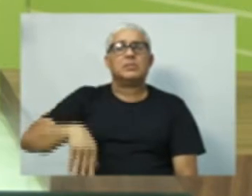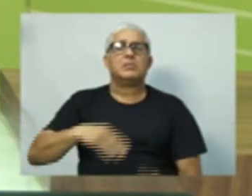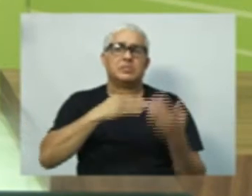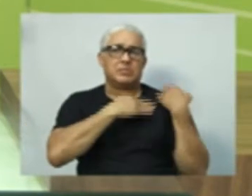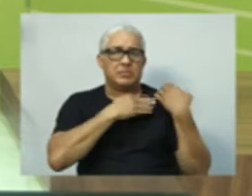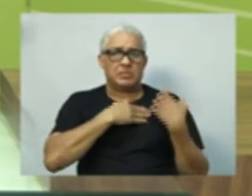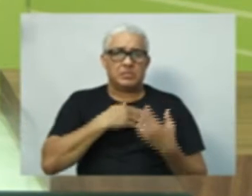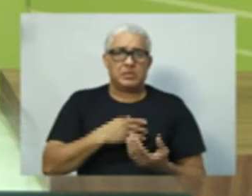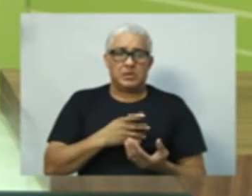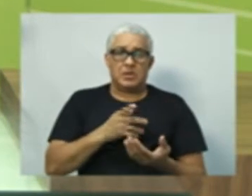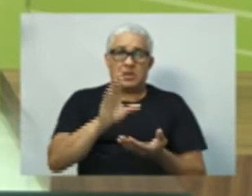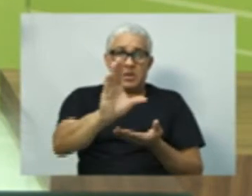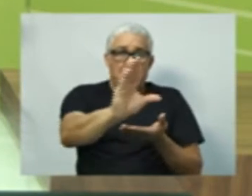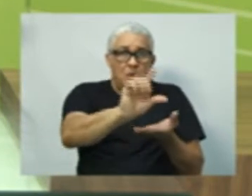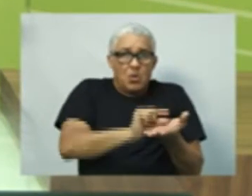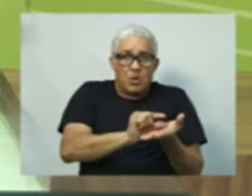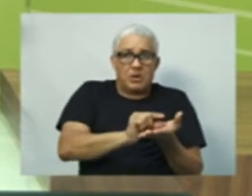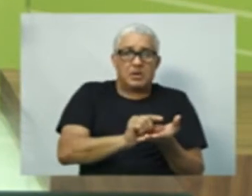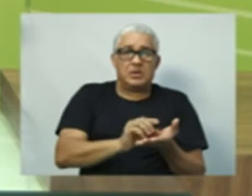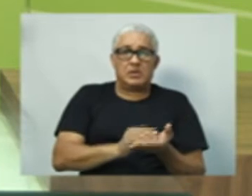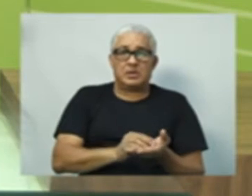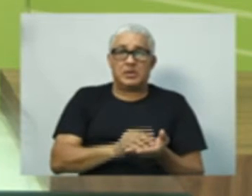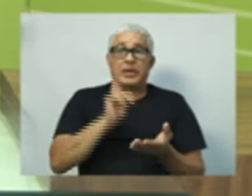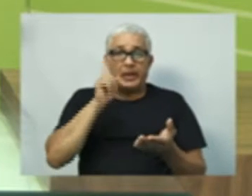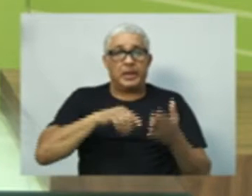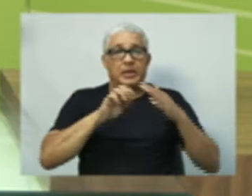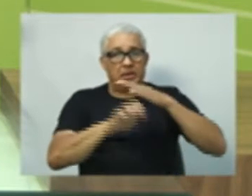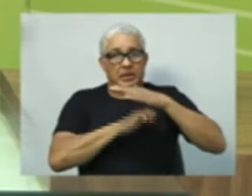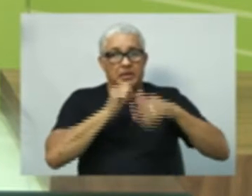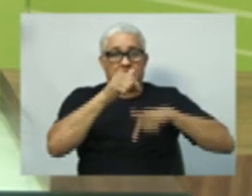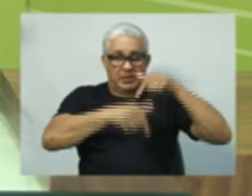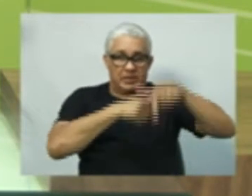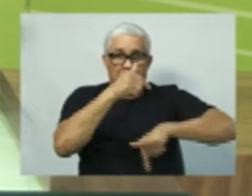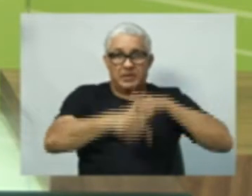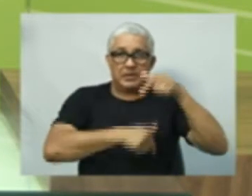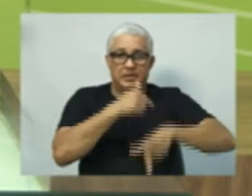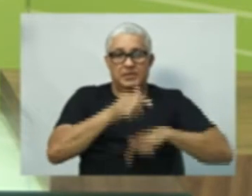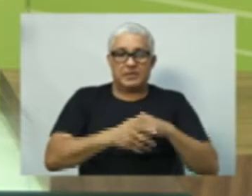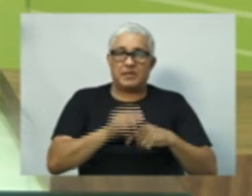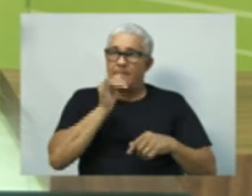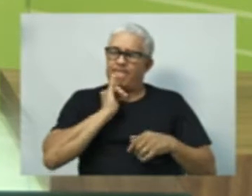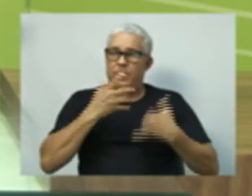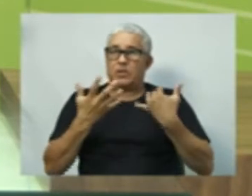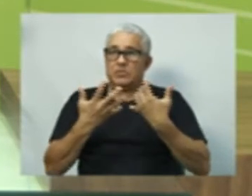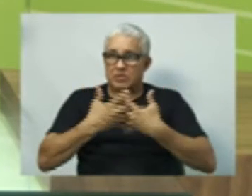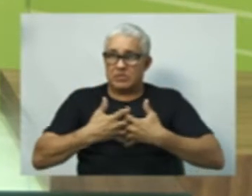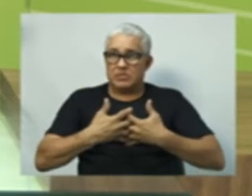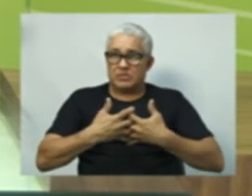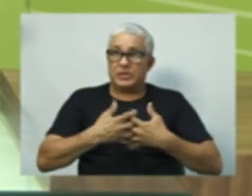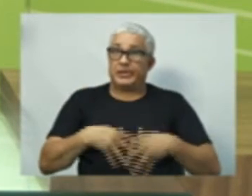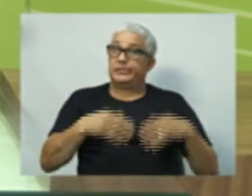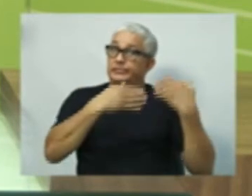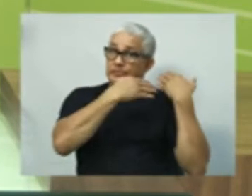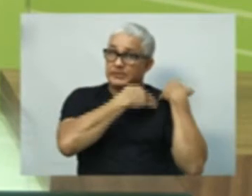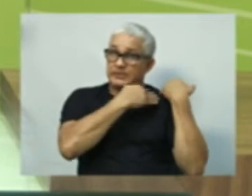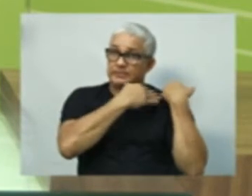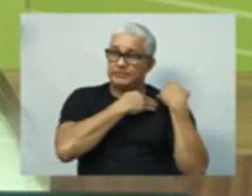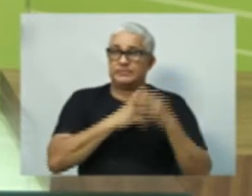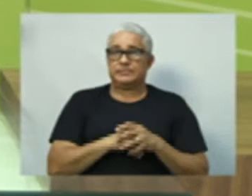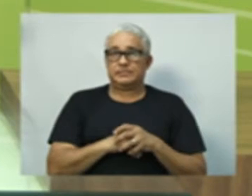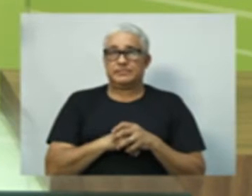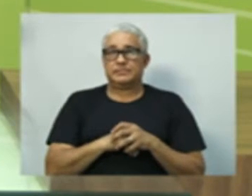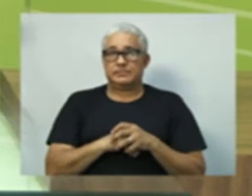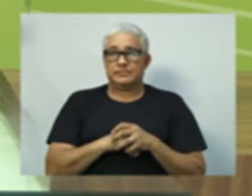esse recolhimento? No caso, a empresa que ele trabalha, no caso, o Instituto Federal de Rondônia, que é o responsável